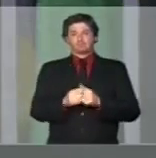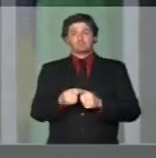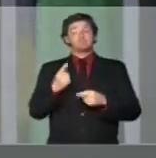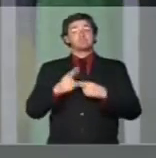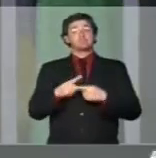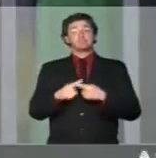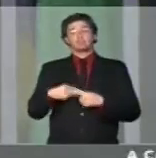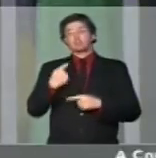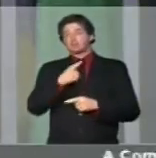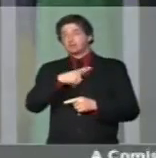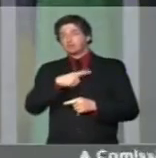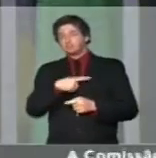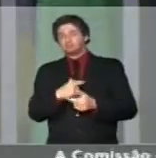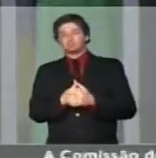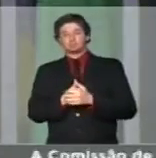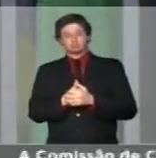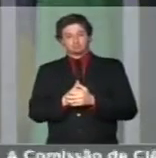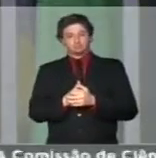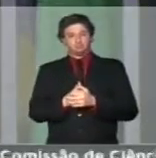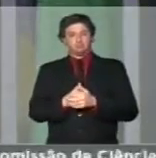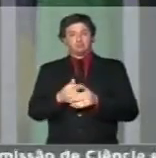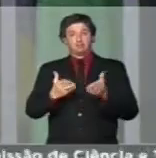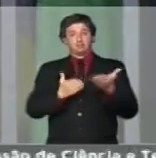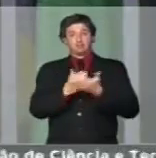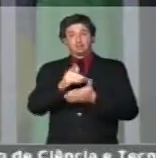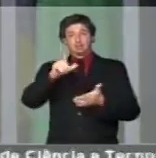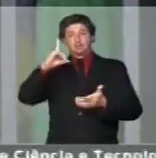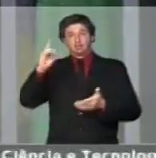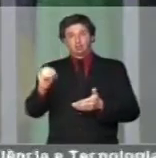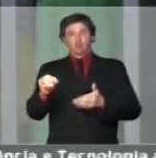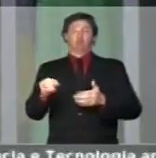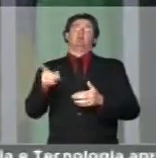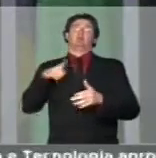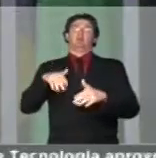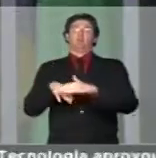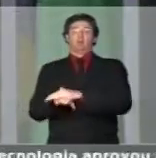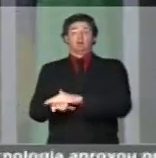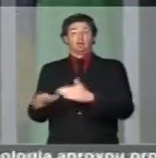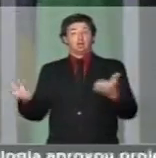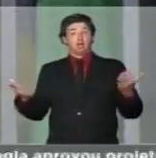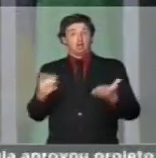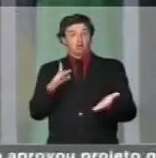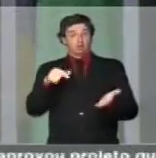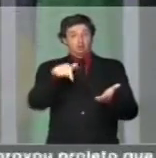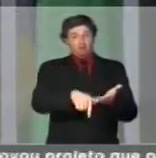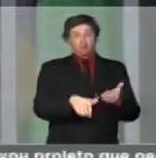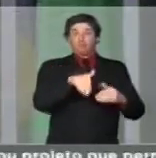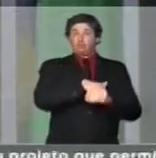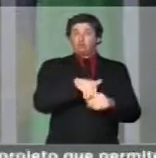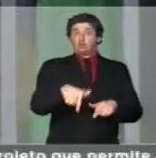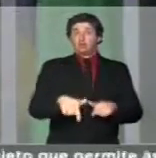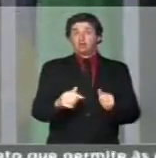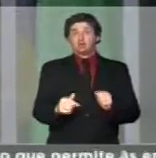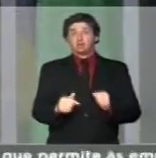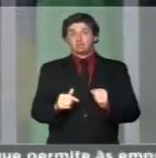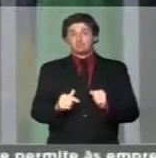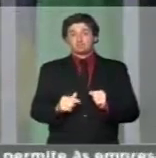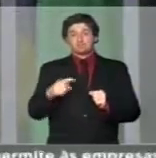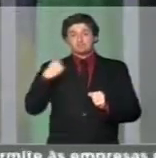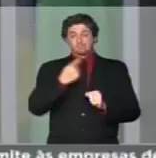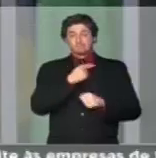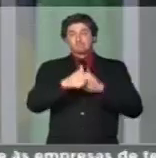que pudéssemos ter a aprovação da LDO que estava lá engavetada. Ela agora está aqui na pauta para ser votada.